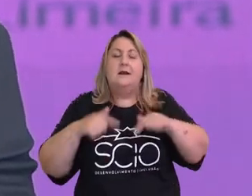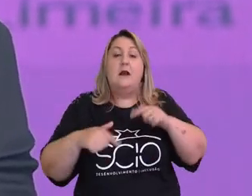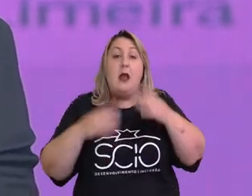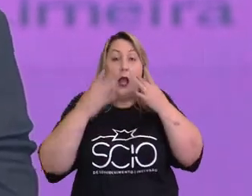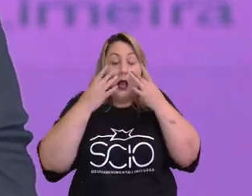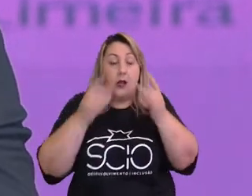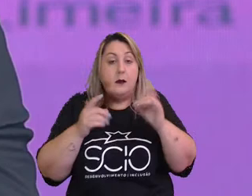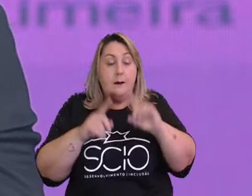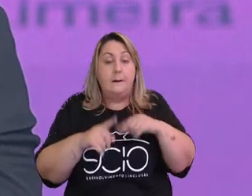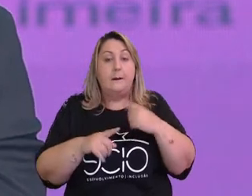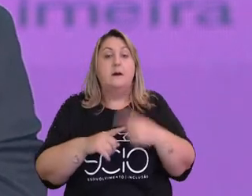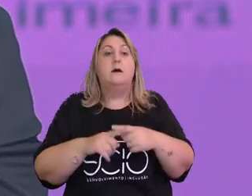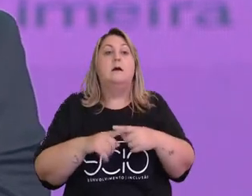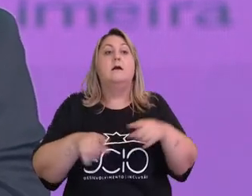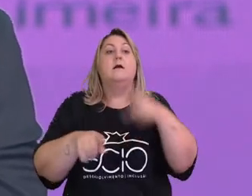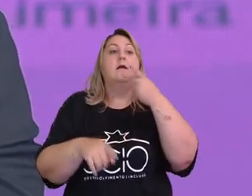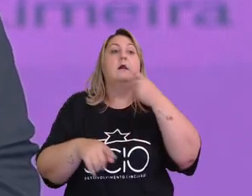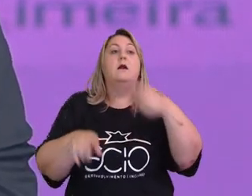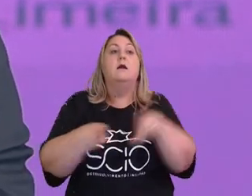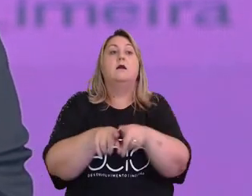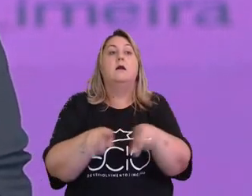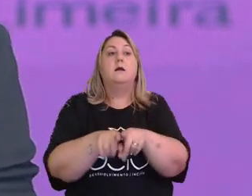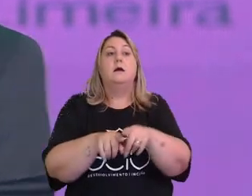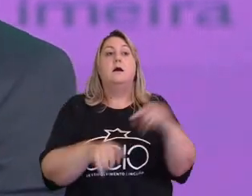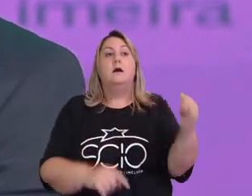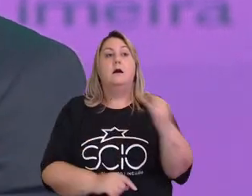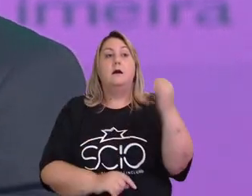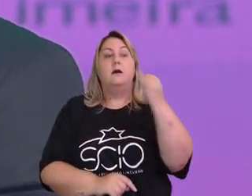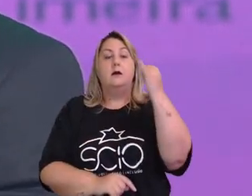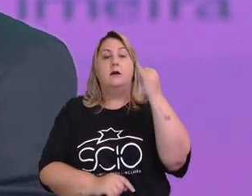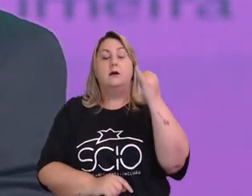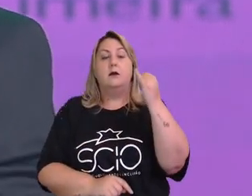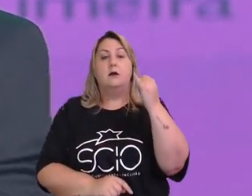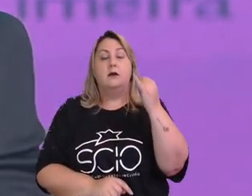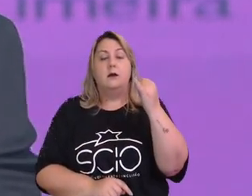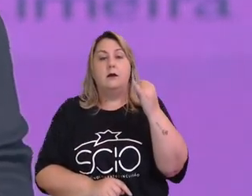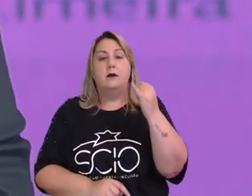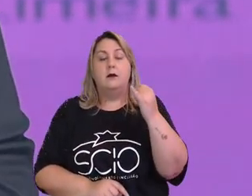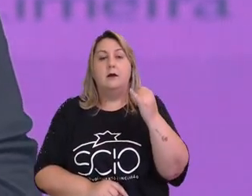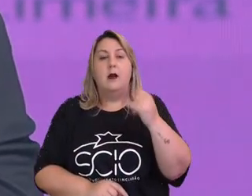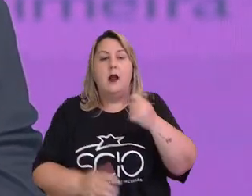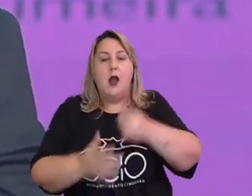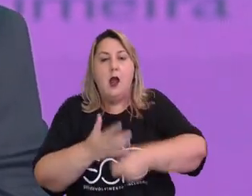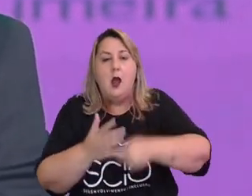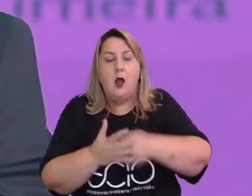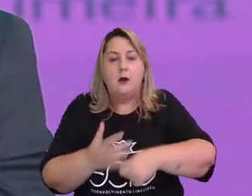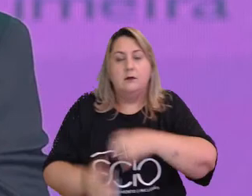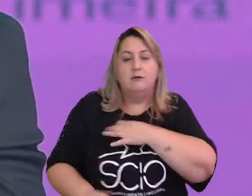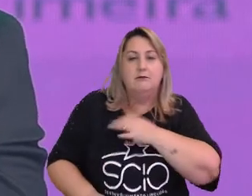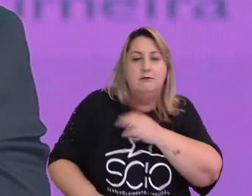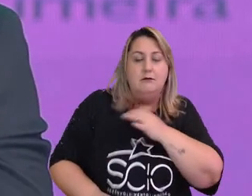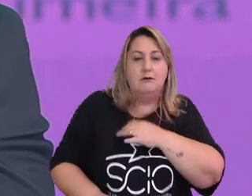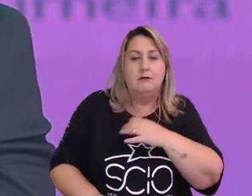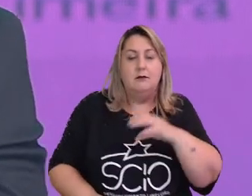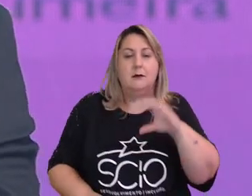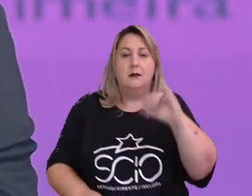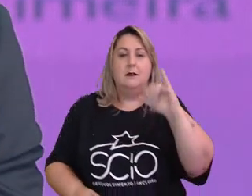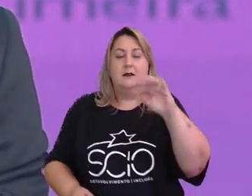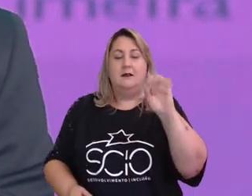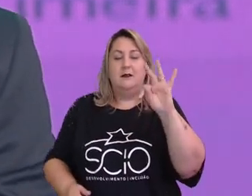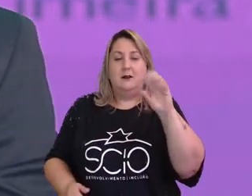de atenção. Falando também da importância desse super desafio voluntário que a